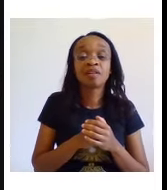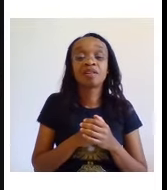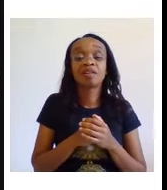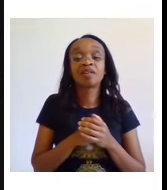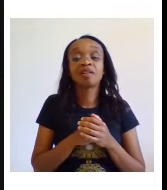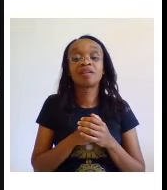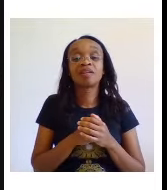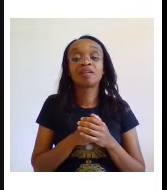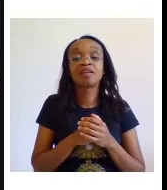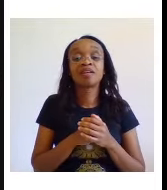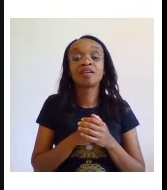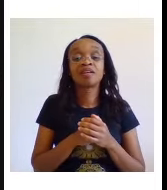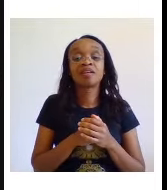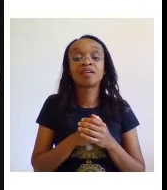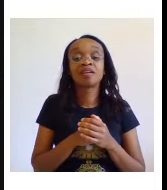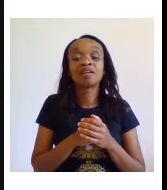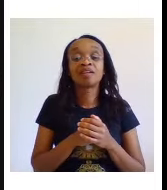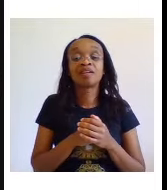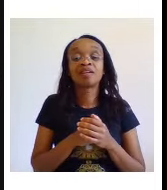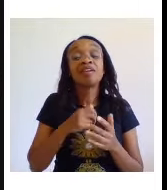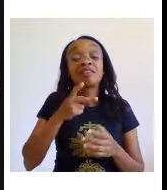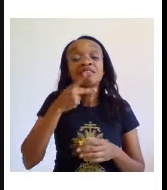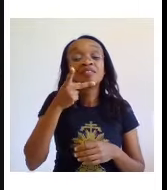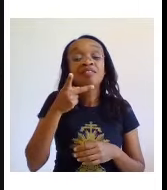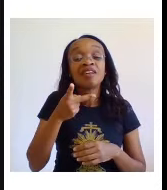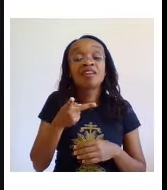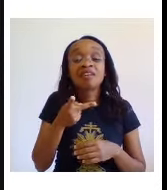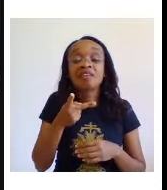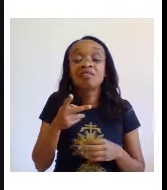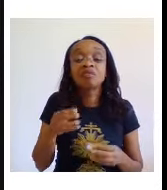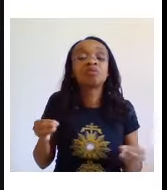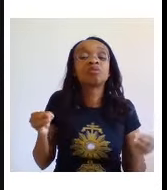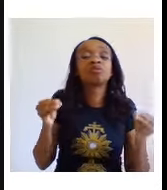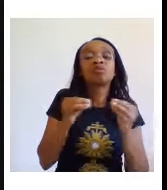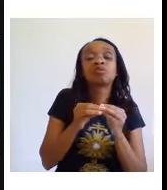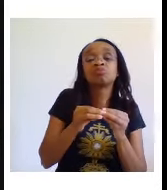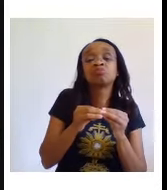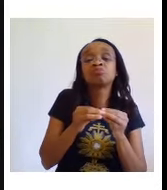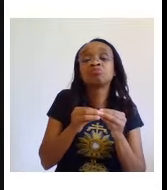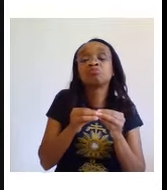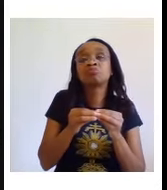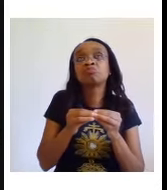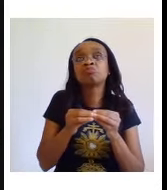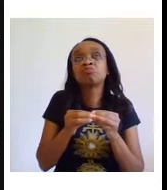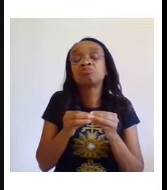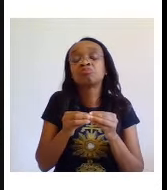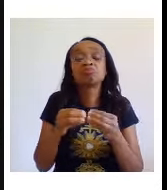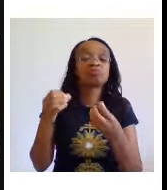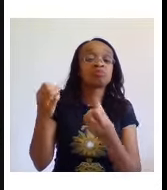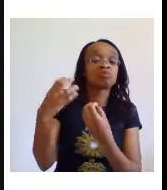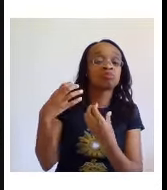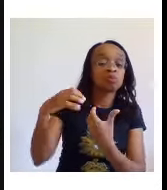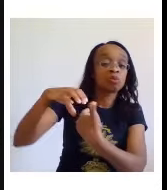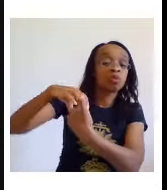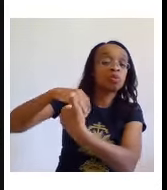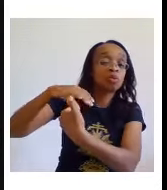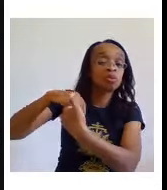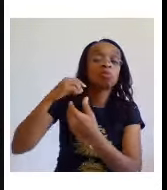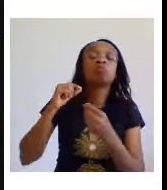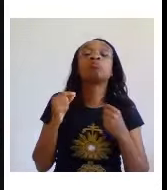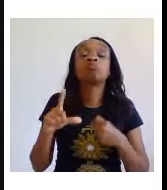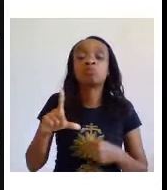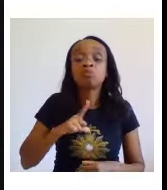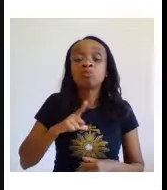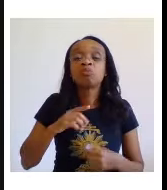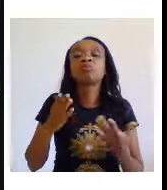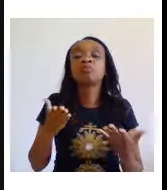Lincoln tem suas últimas considerações, alguma sugestão para nos dar, um fechamento.